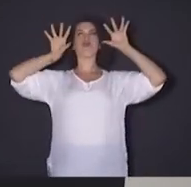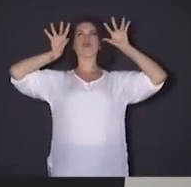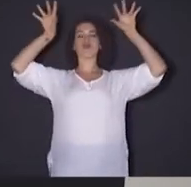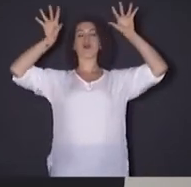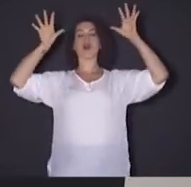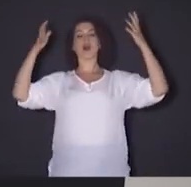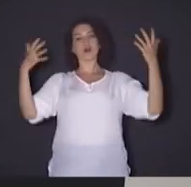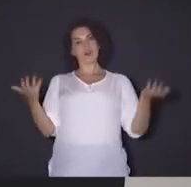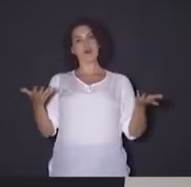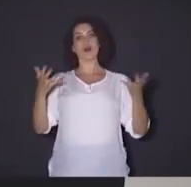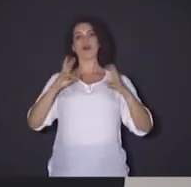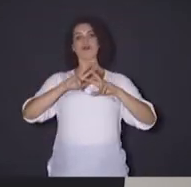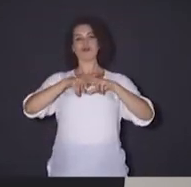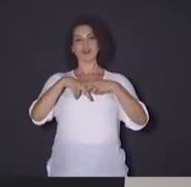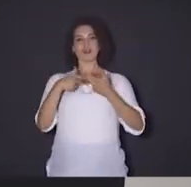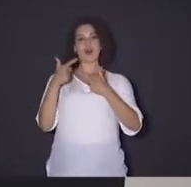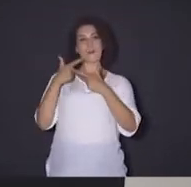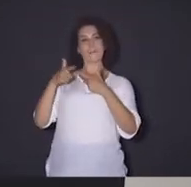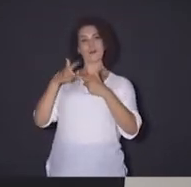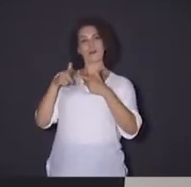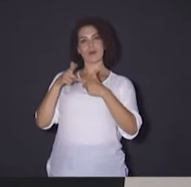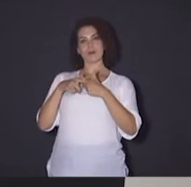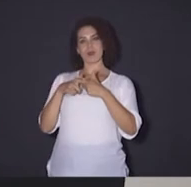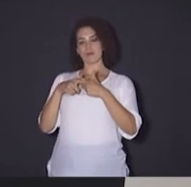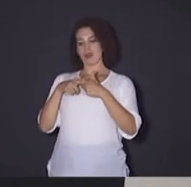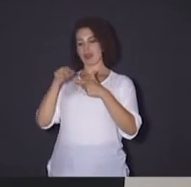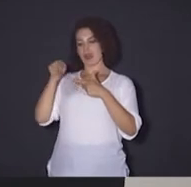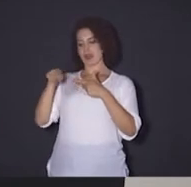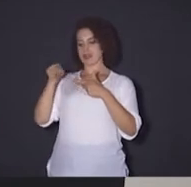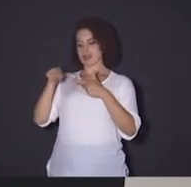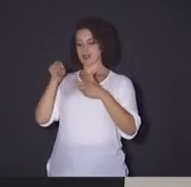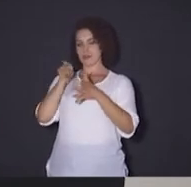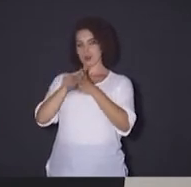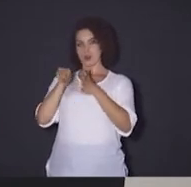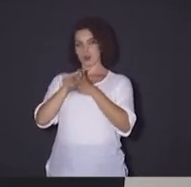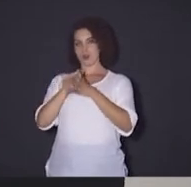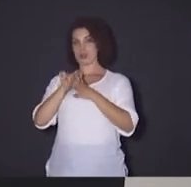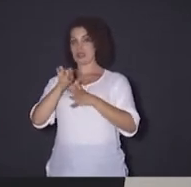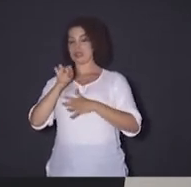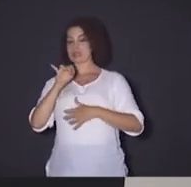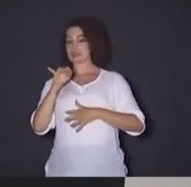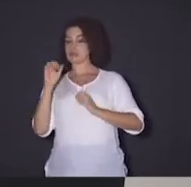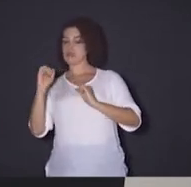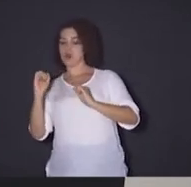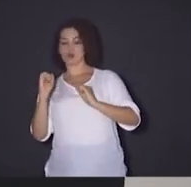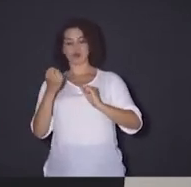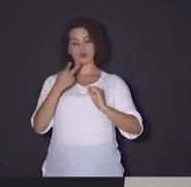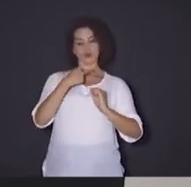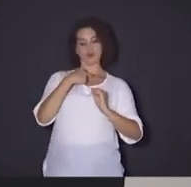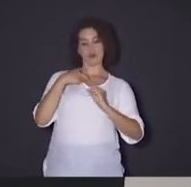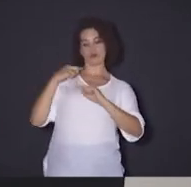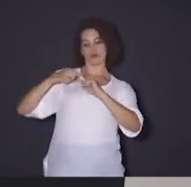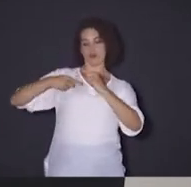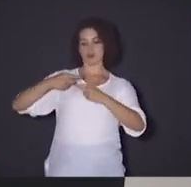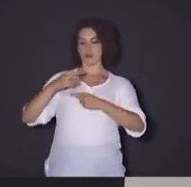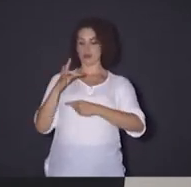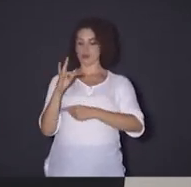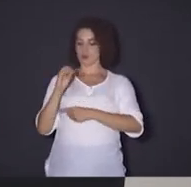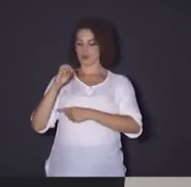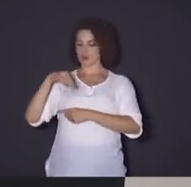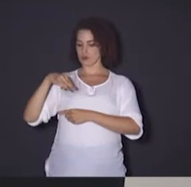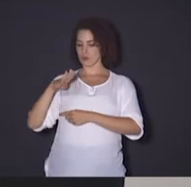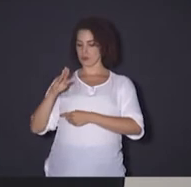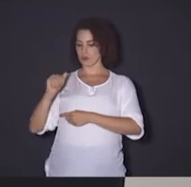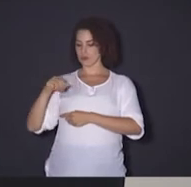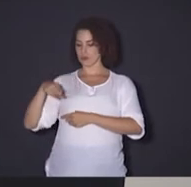é que a essa pessoa traz na pergunta não é se é relevante ter ou não a uma geração tombamento é